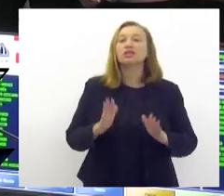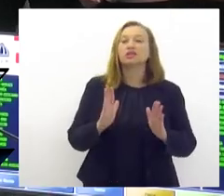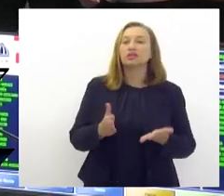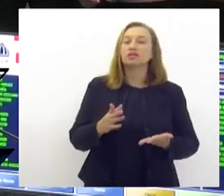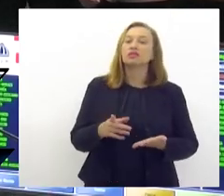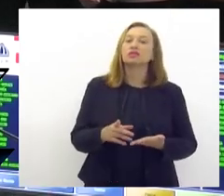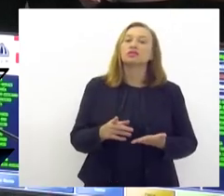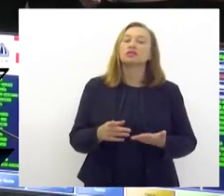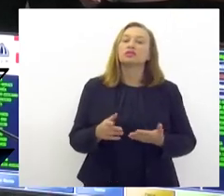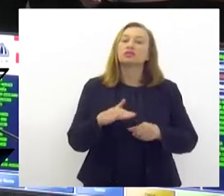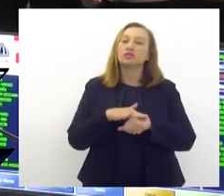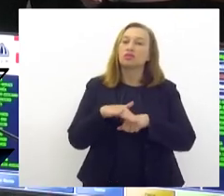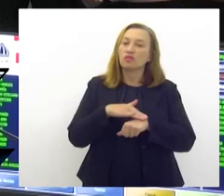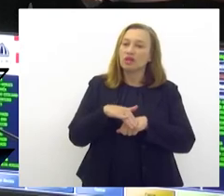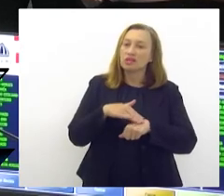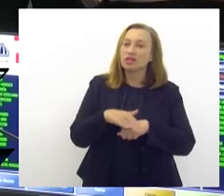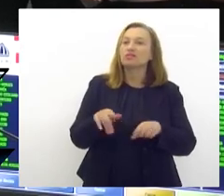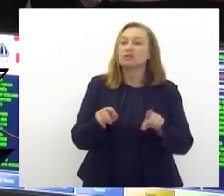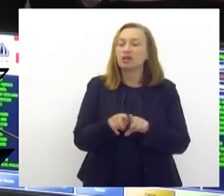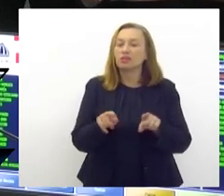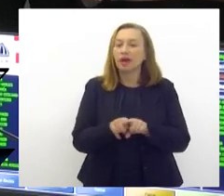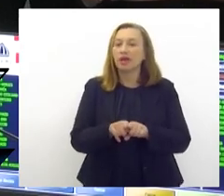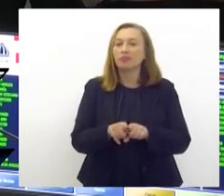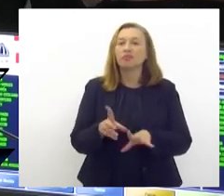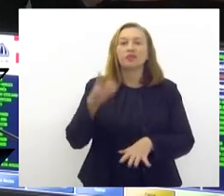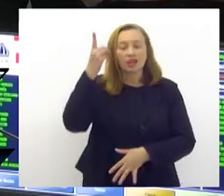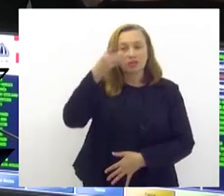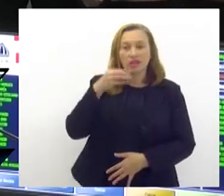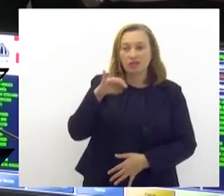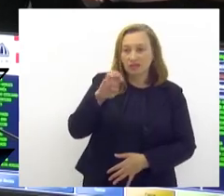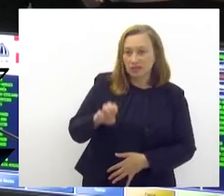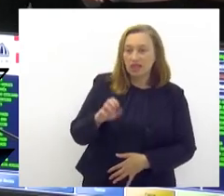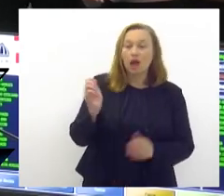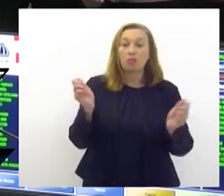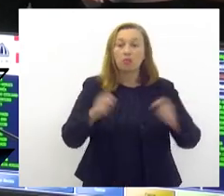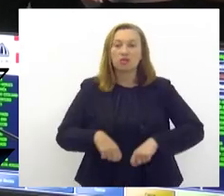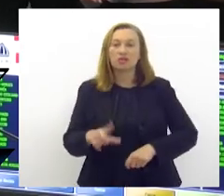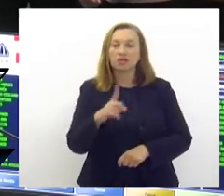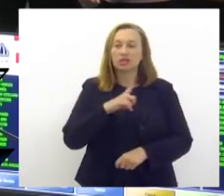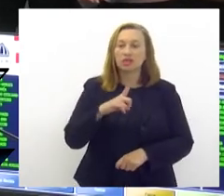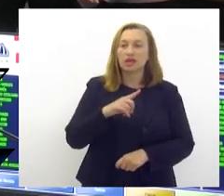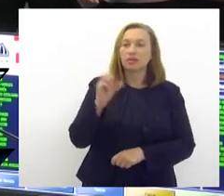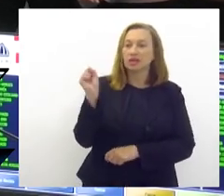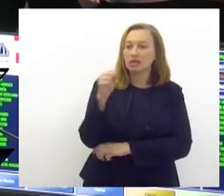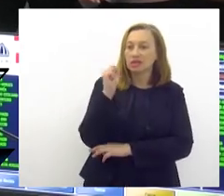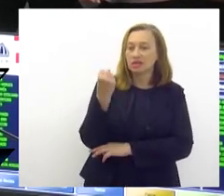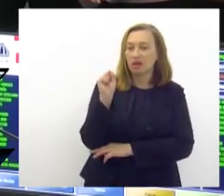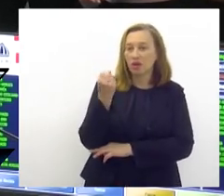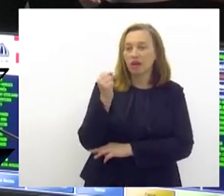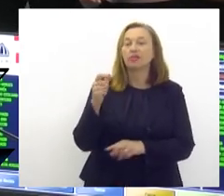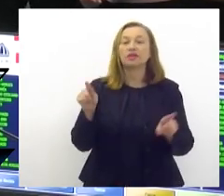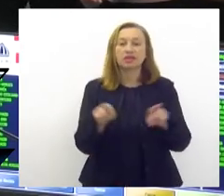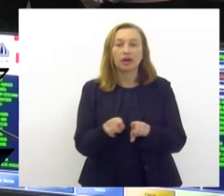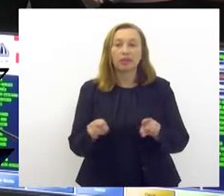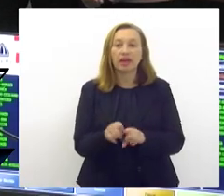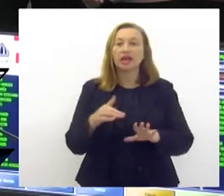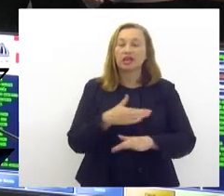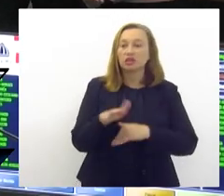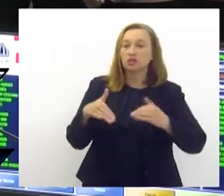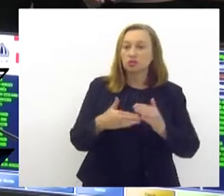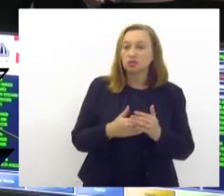fazendo, e estamos conversando, né, deputada Franciane, a possibilidade de termos em Saquarema também, enfim, em todas